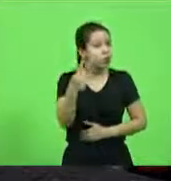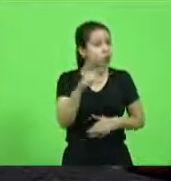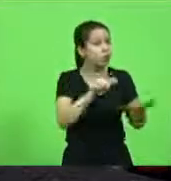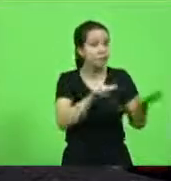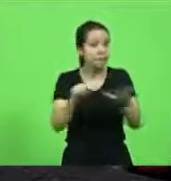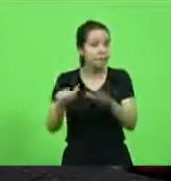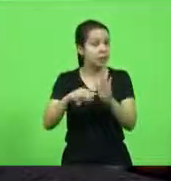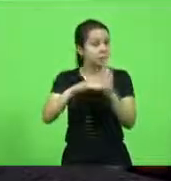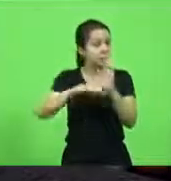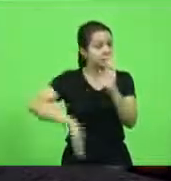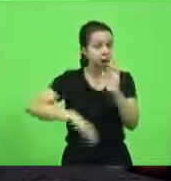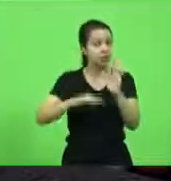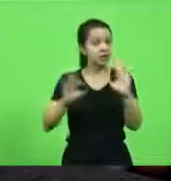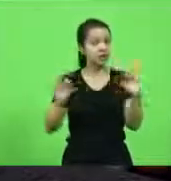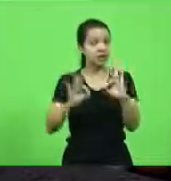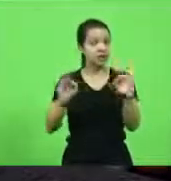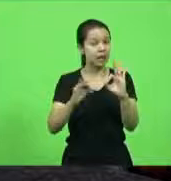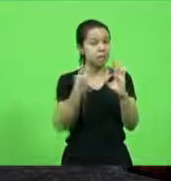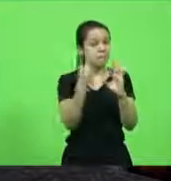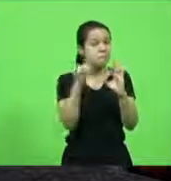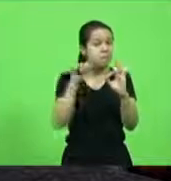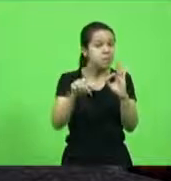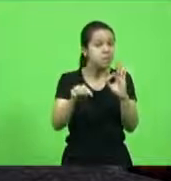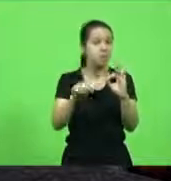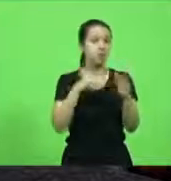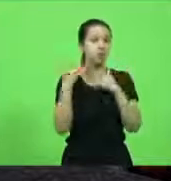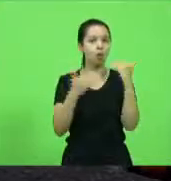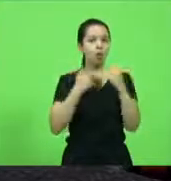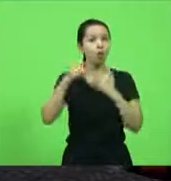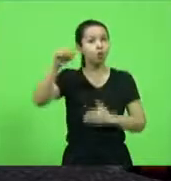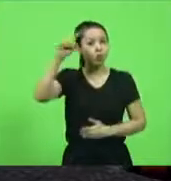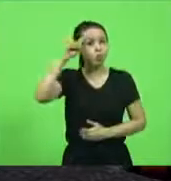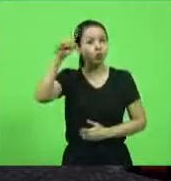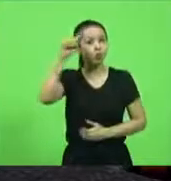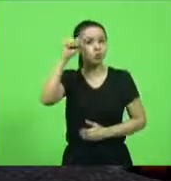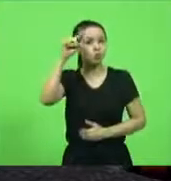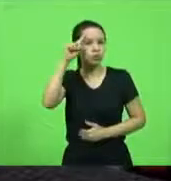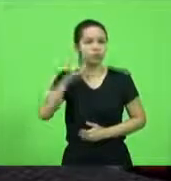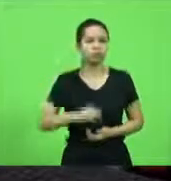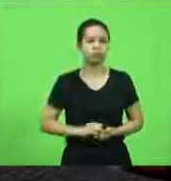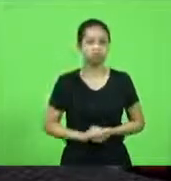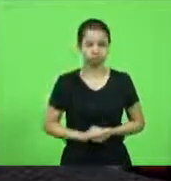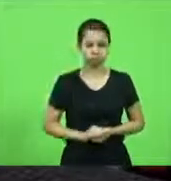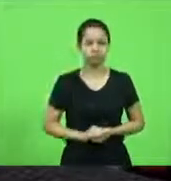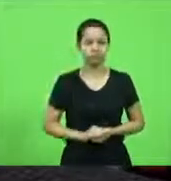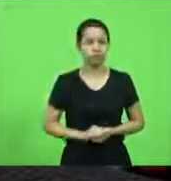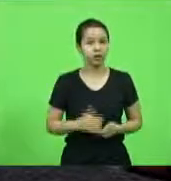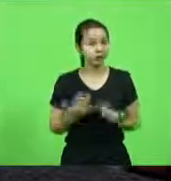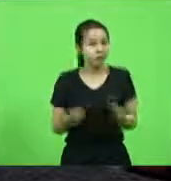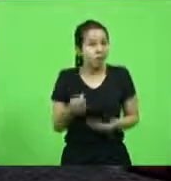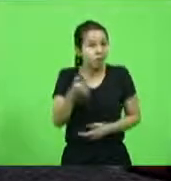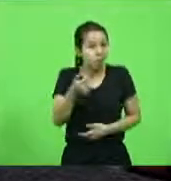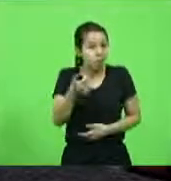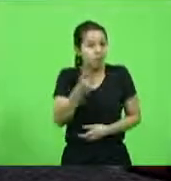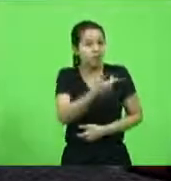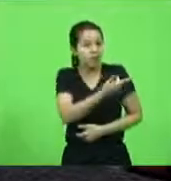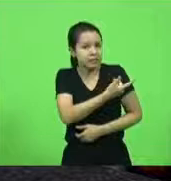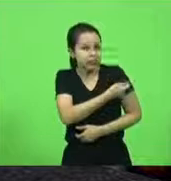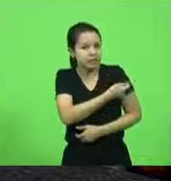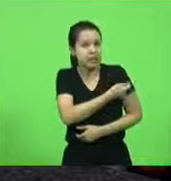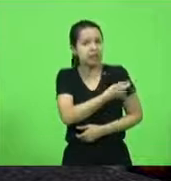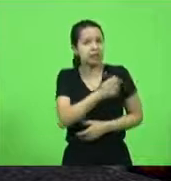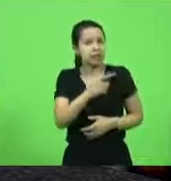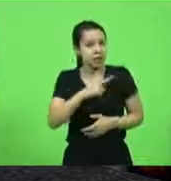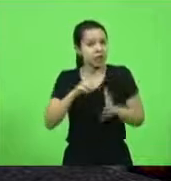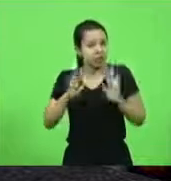não baixa de 1.000 mortes por dia, deputado Kennedy. Então, as poucas vacinas que tem, tem que ser